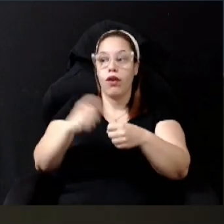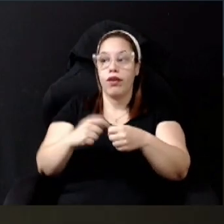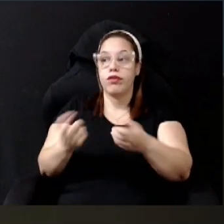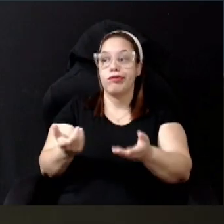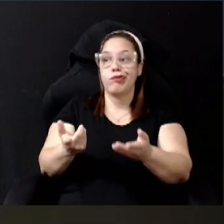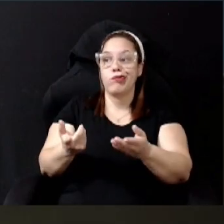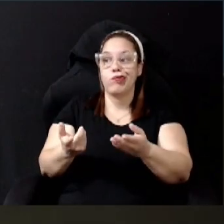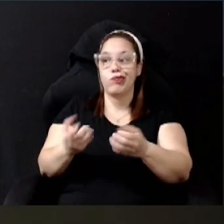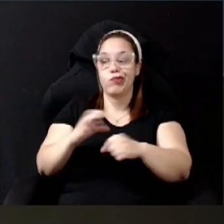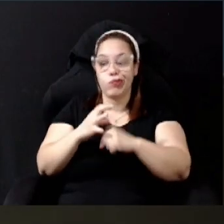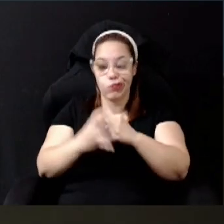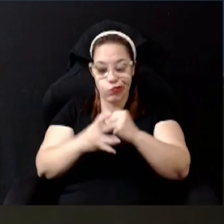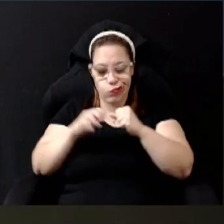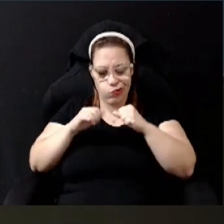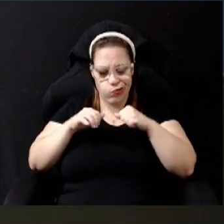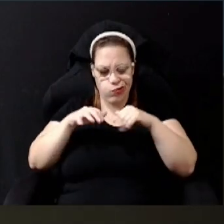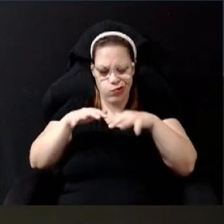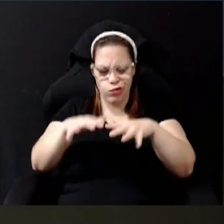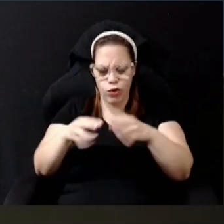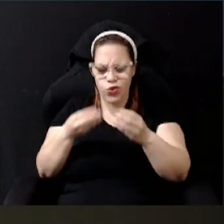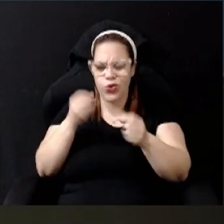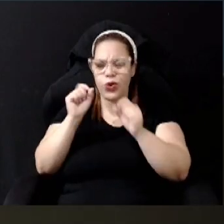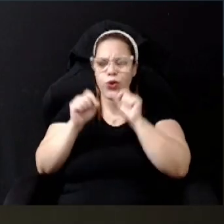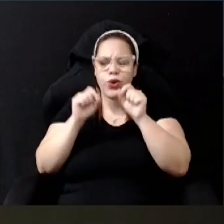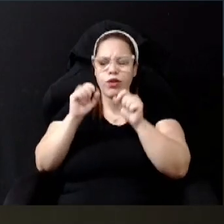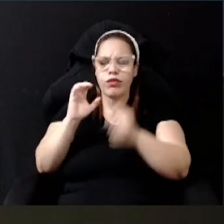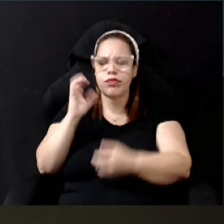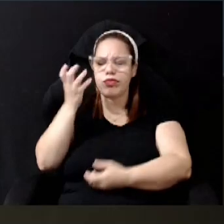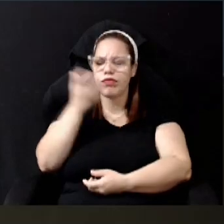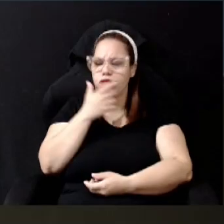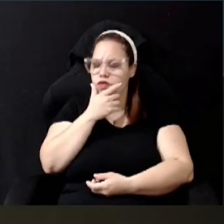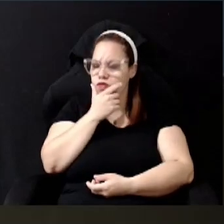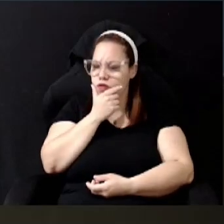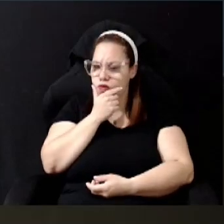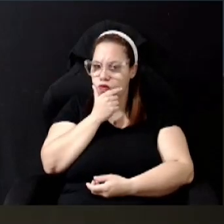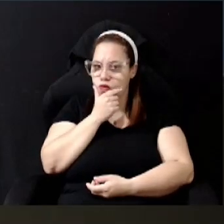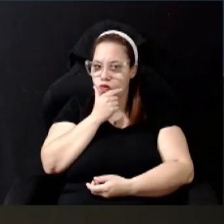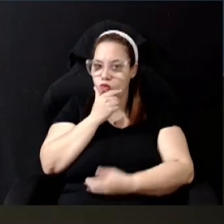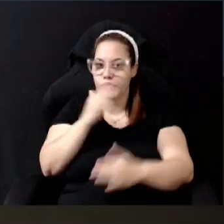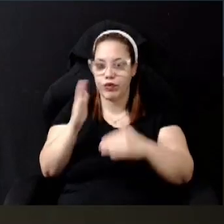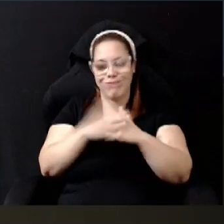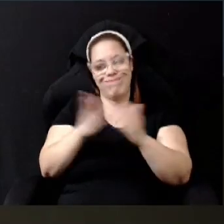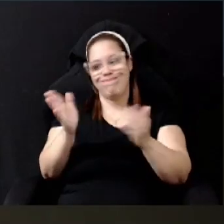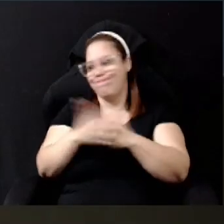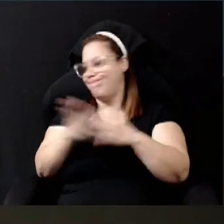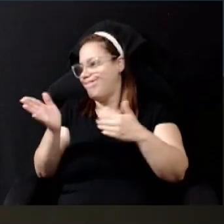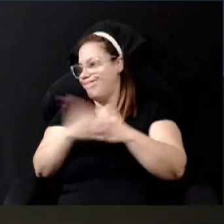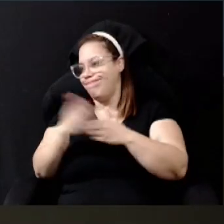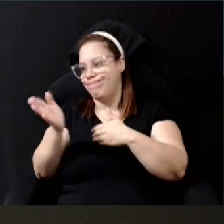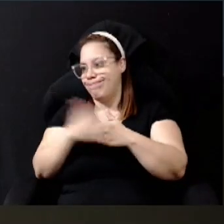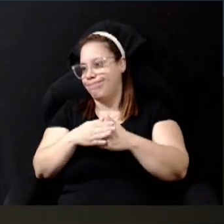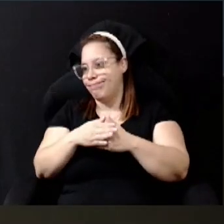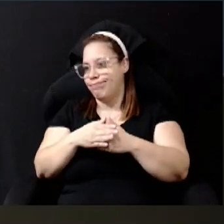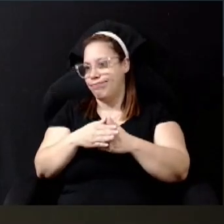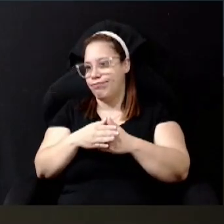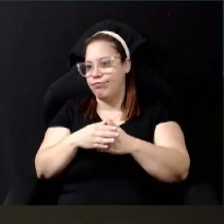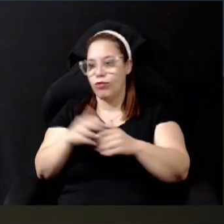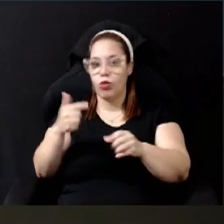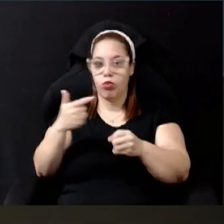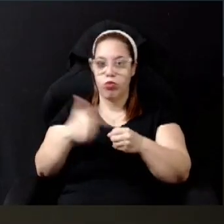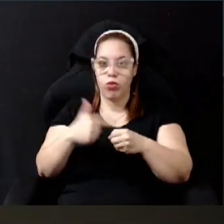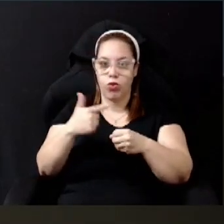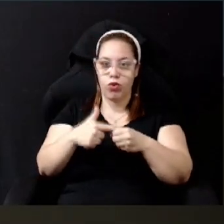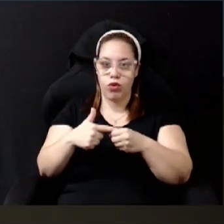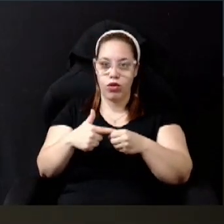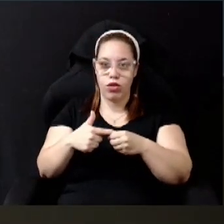pandemia, o que aconteceu? A gente tinha tudo fechado, o que estava aberto era posto de gasolina,